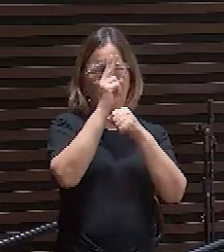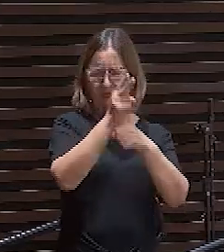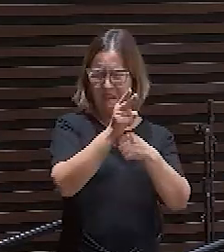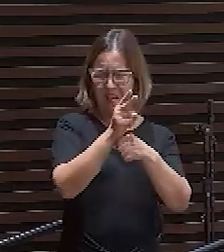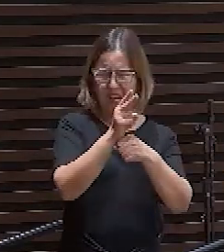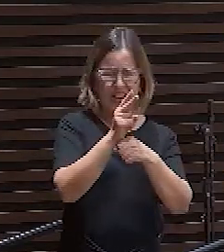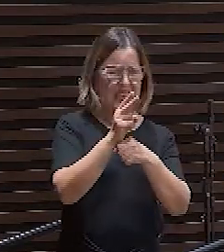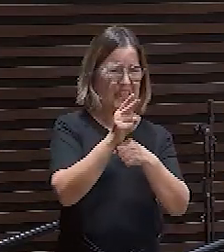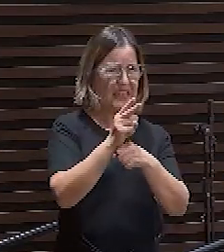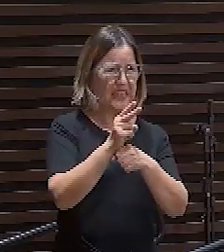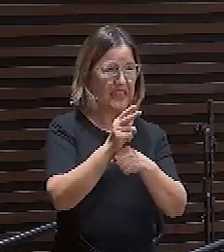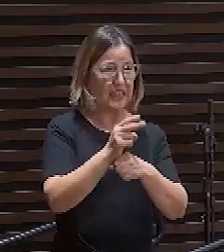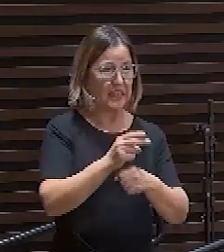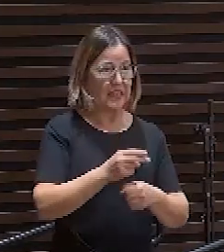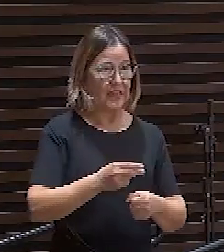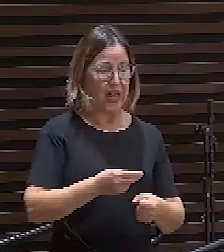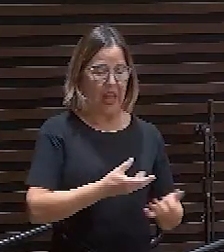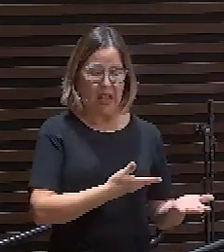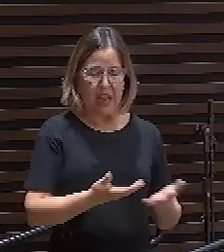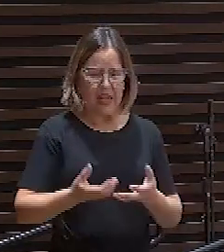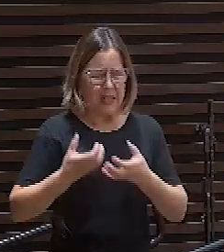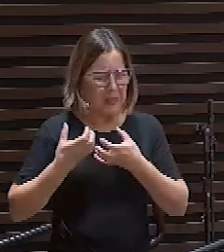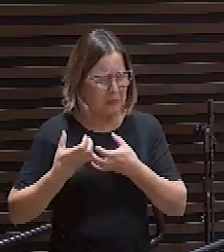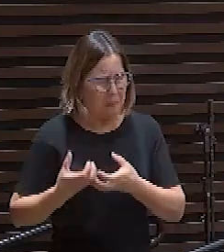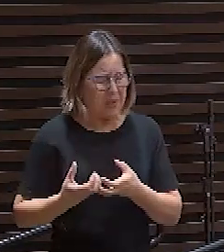peso, as crianças começaram a chorar.